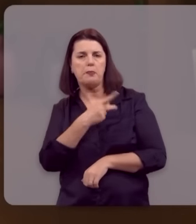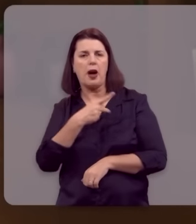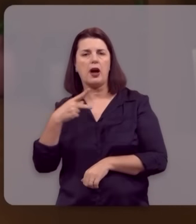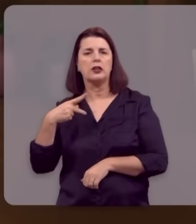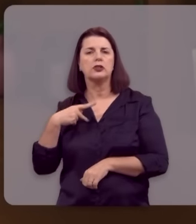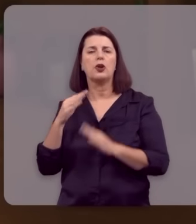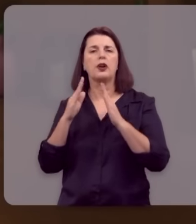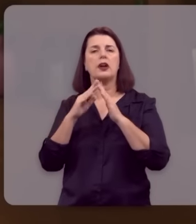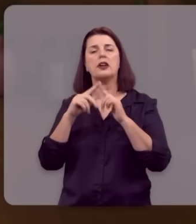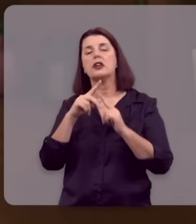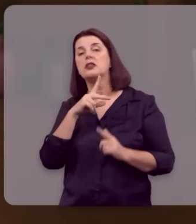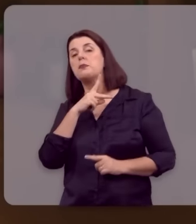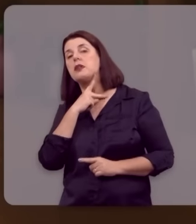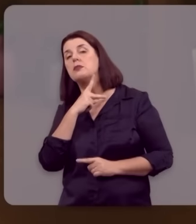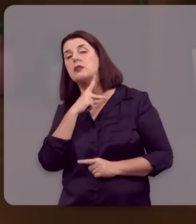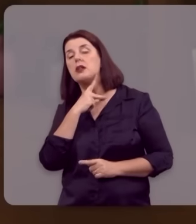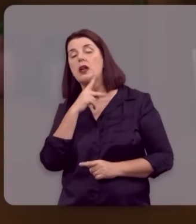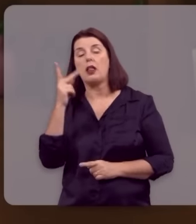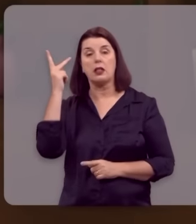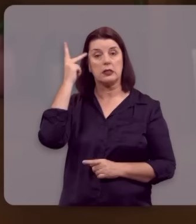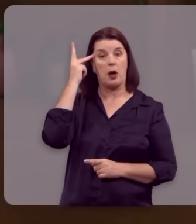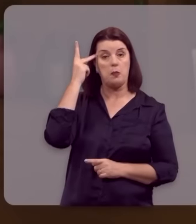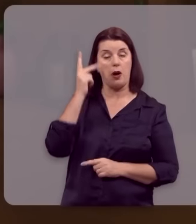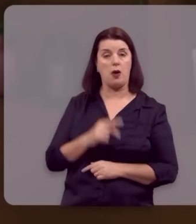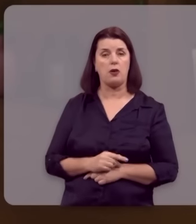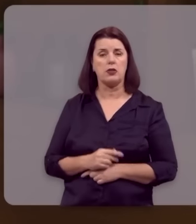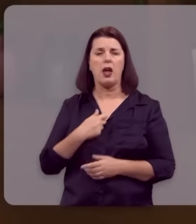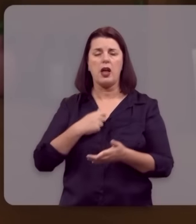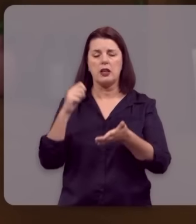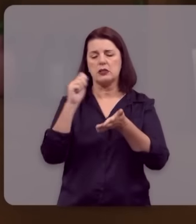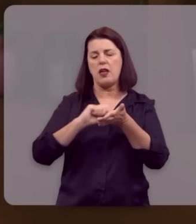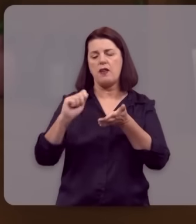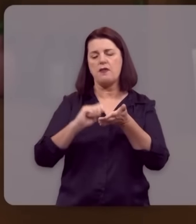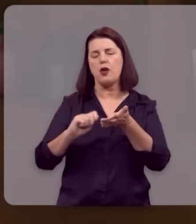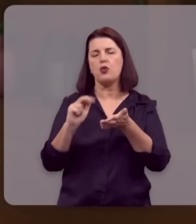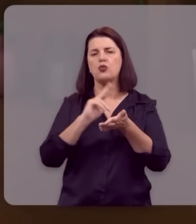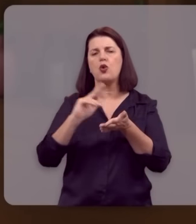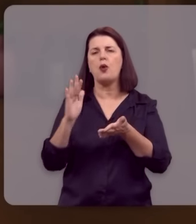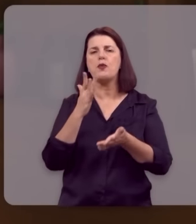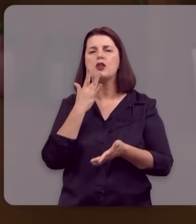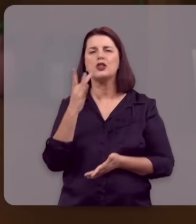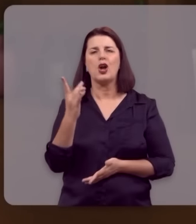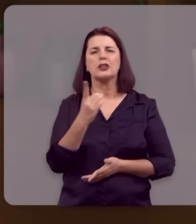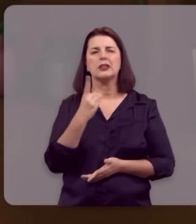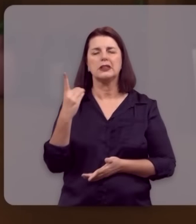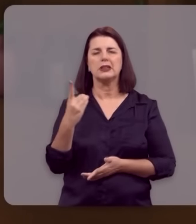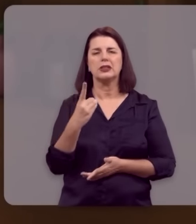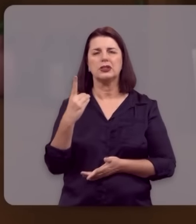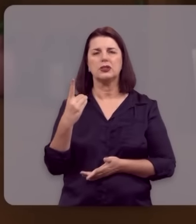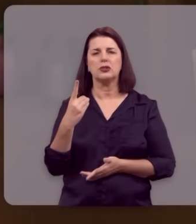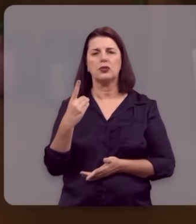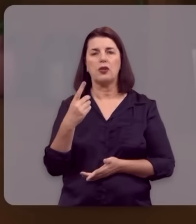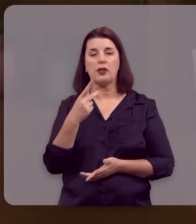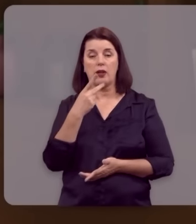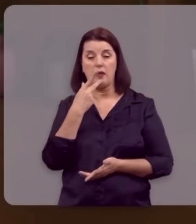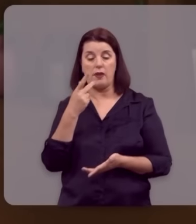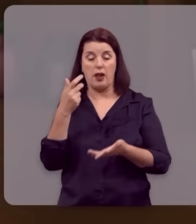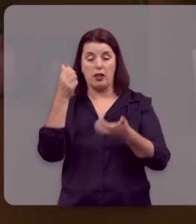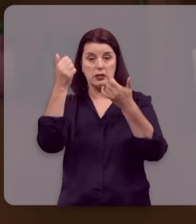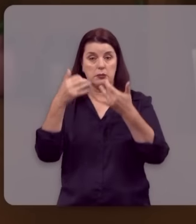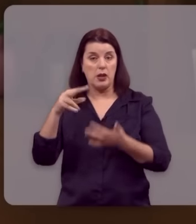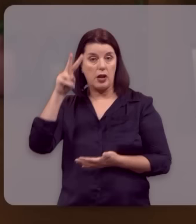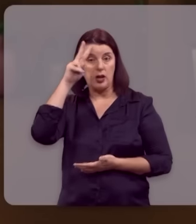pastor da Igreja Presbiteriana Unida de São Paulo, escreveu um livro chamado Sozinha. E ele conta a história de um